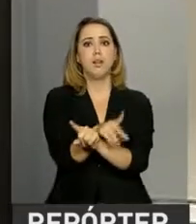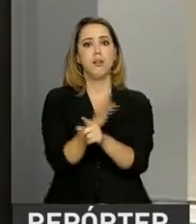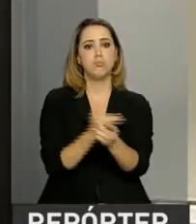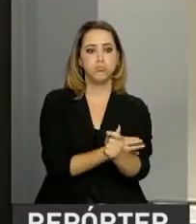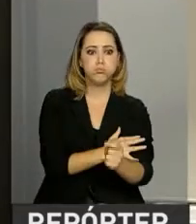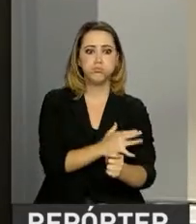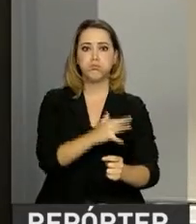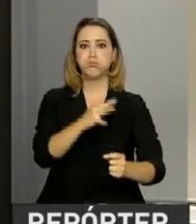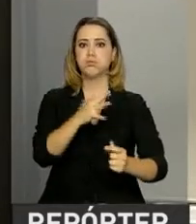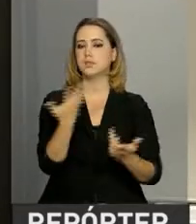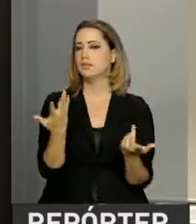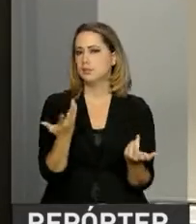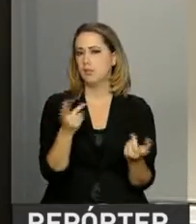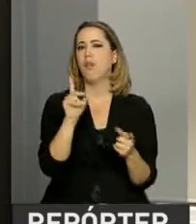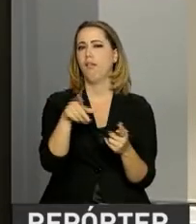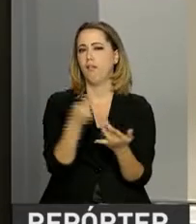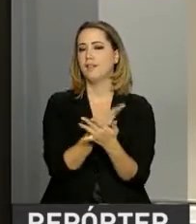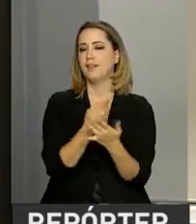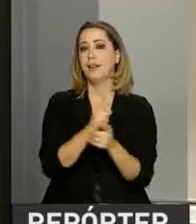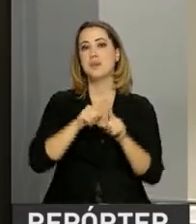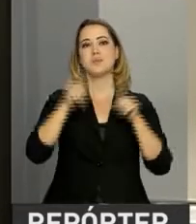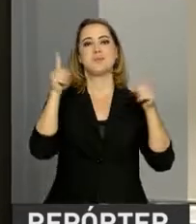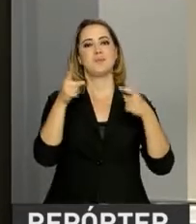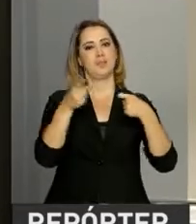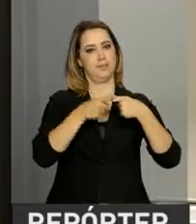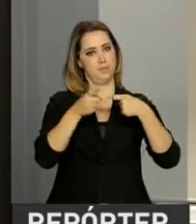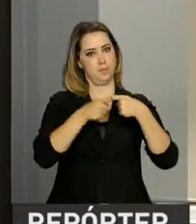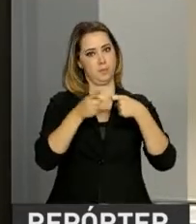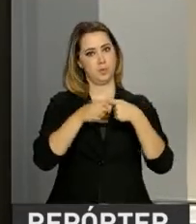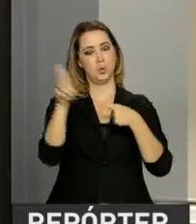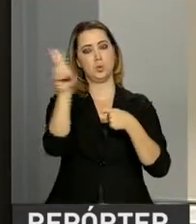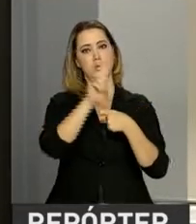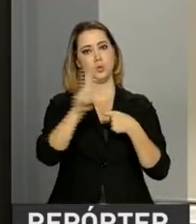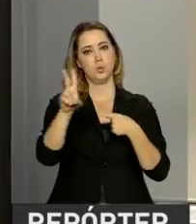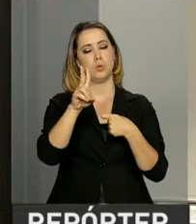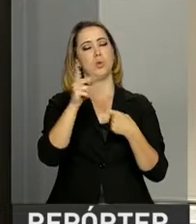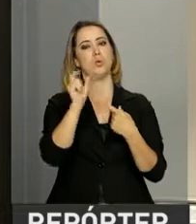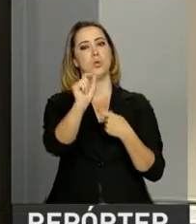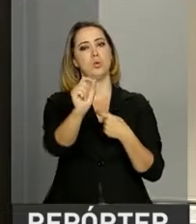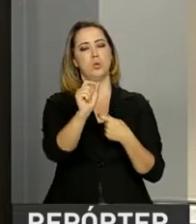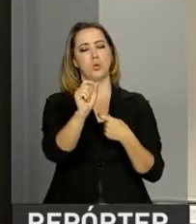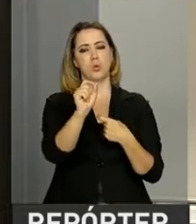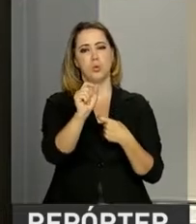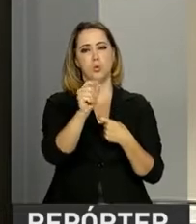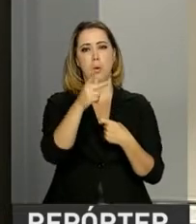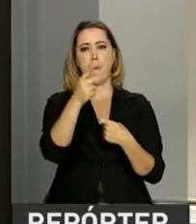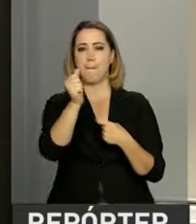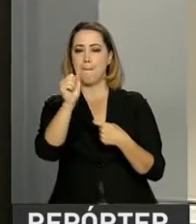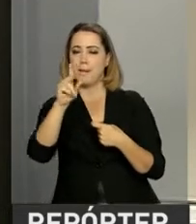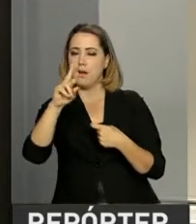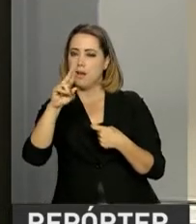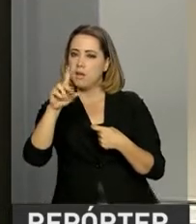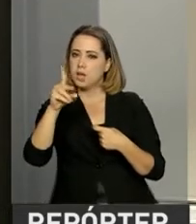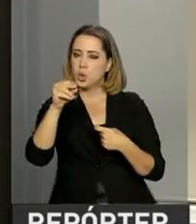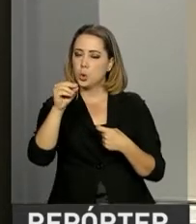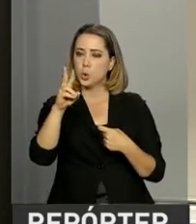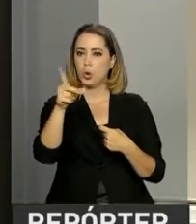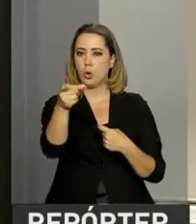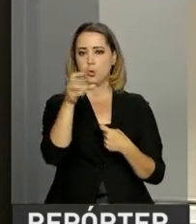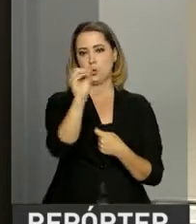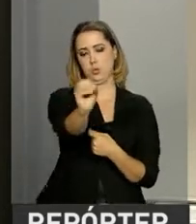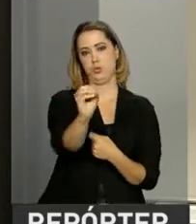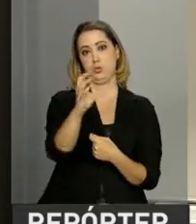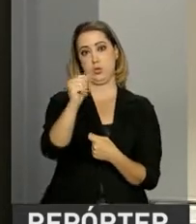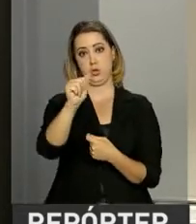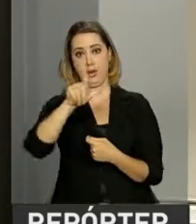de errado nessa história né na medicina o nome disso é paradoxo de cálcio e graças a essa dupla de pesquisadores brasileiros